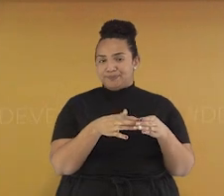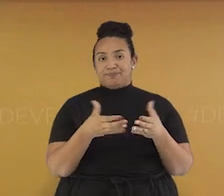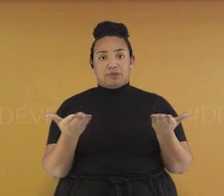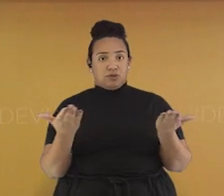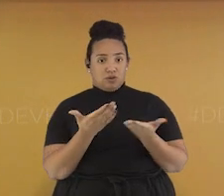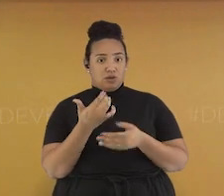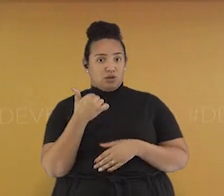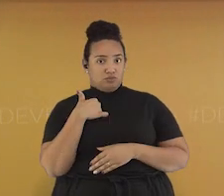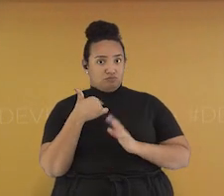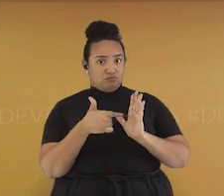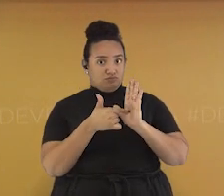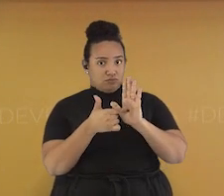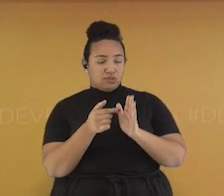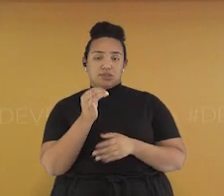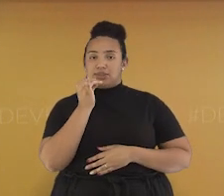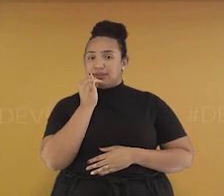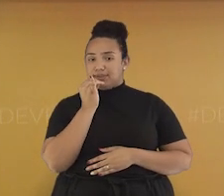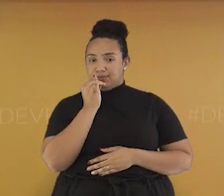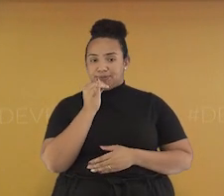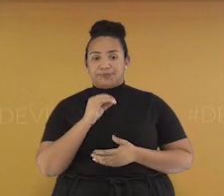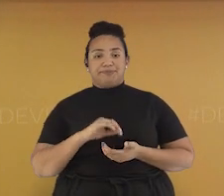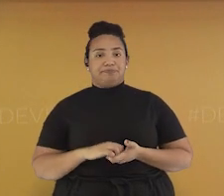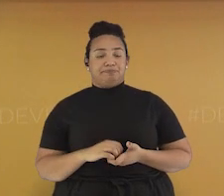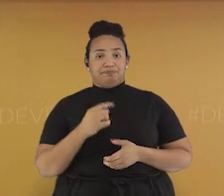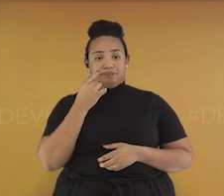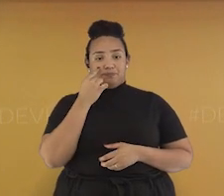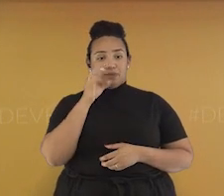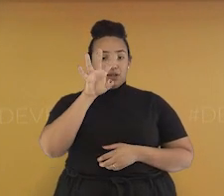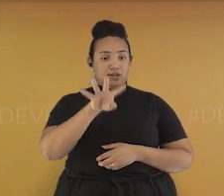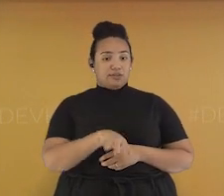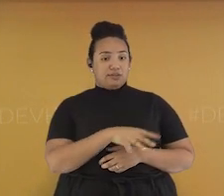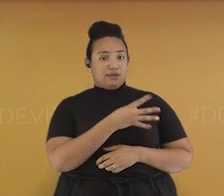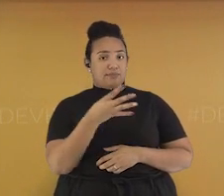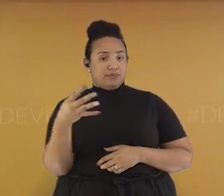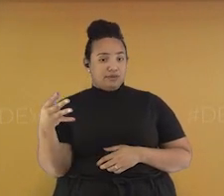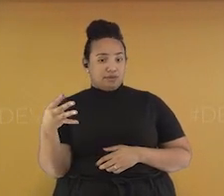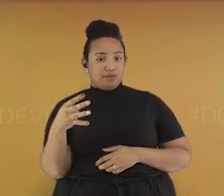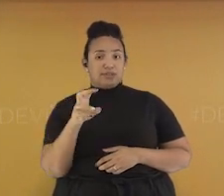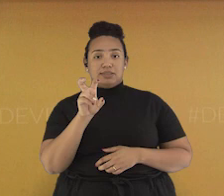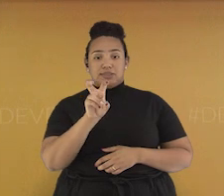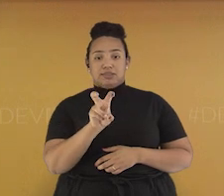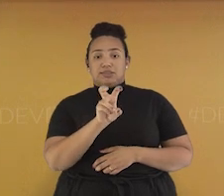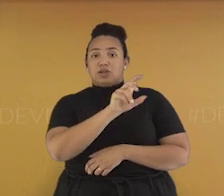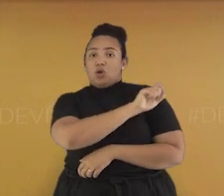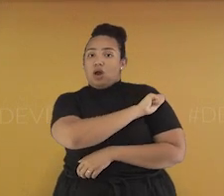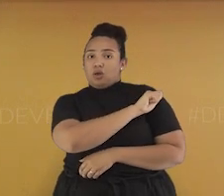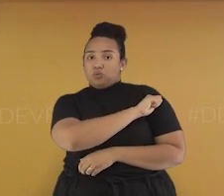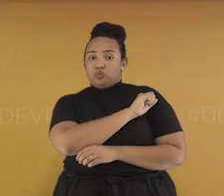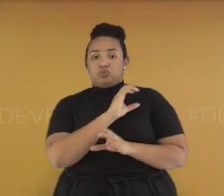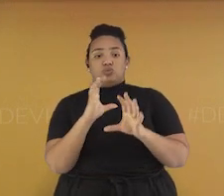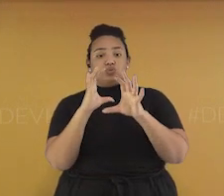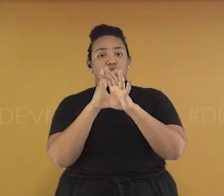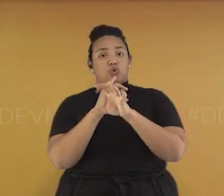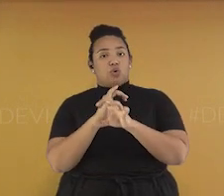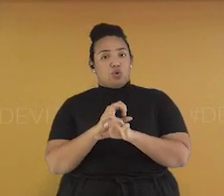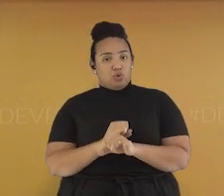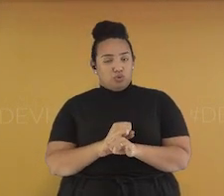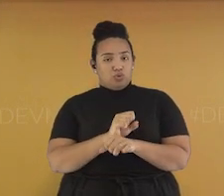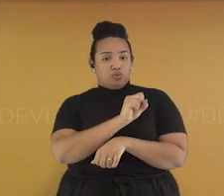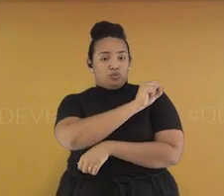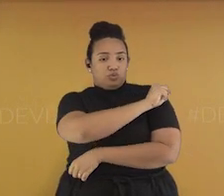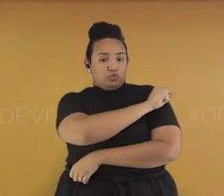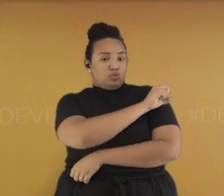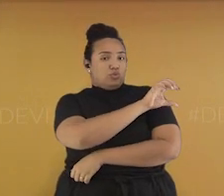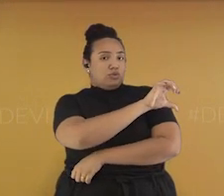exemplo? Temos aqui uma tabela com as notas de 5 alunos de oitavos e